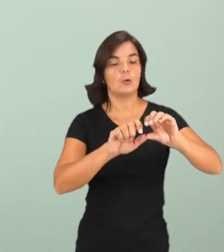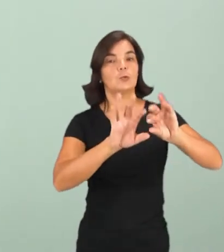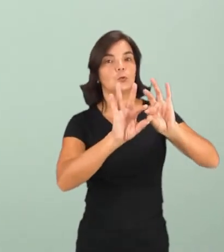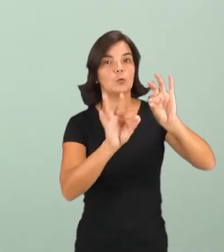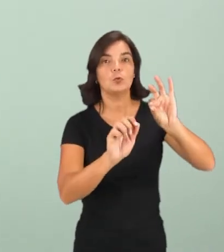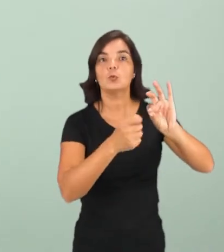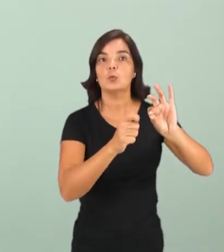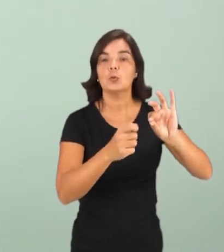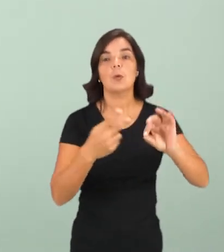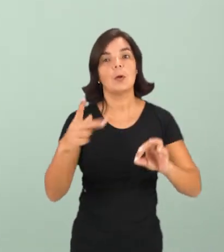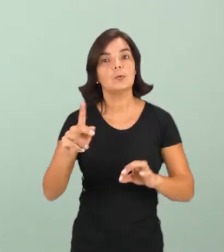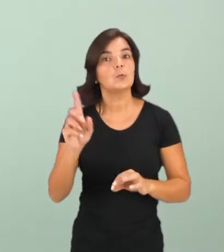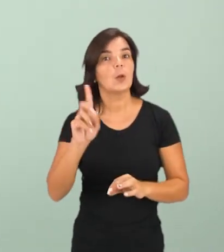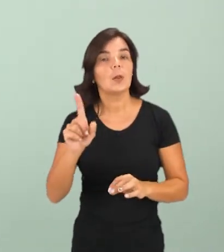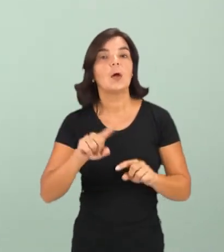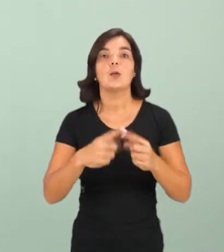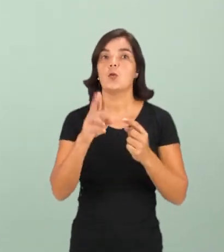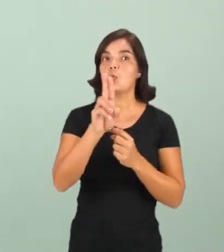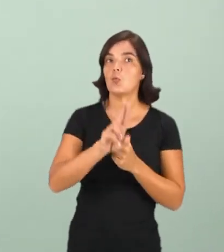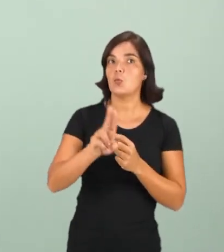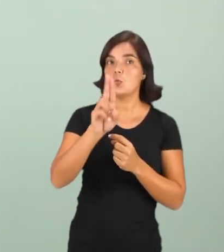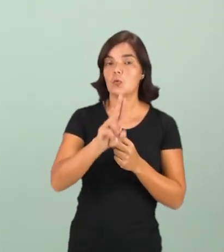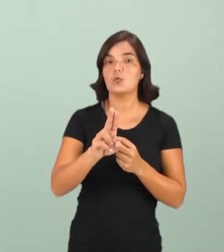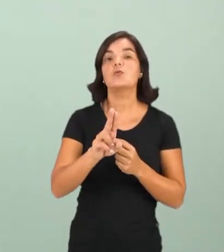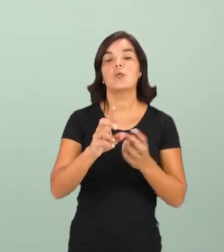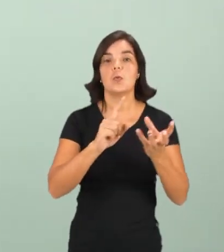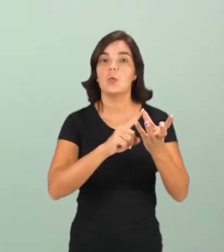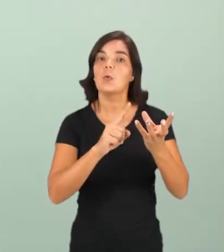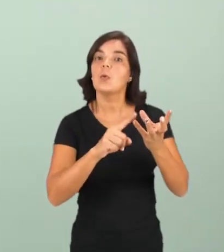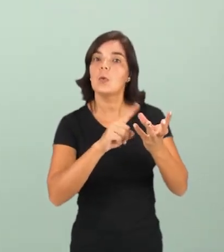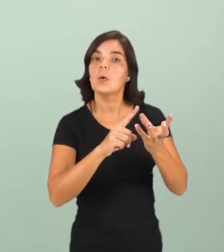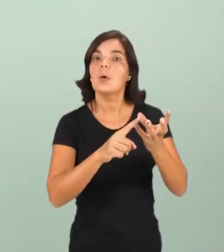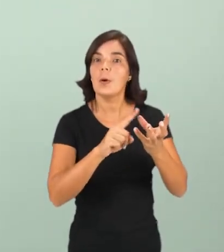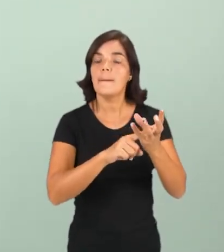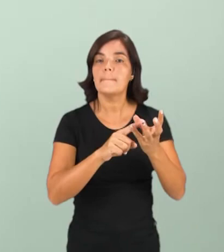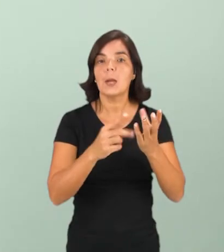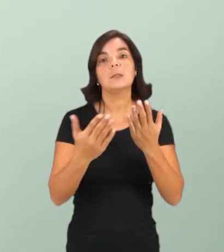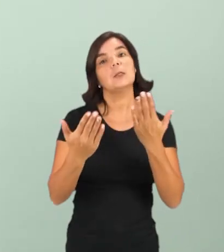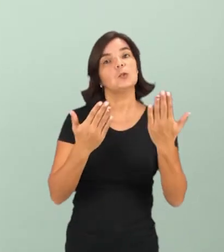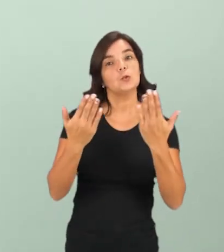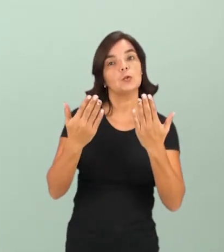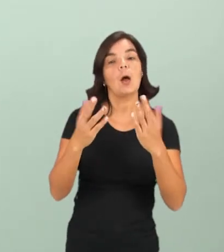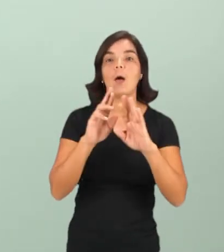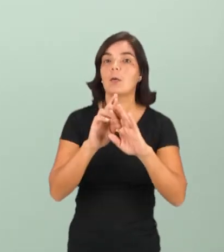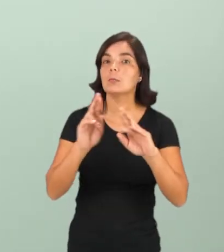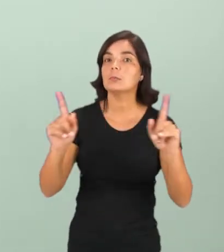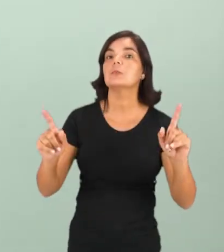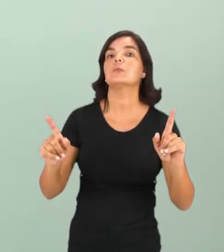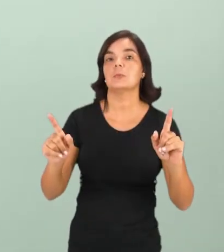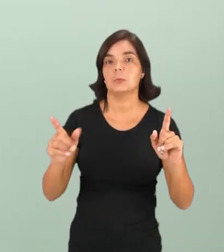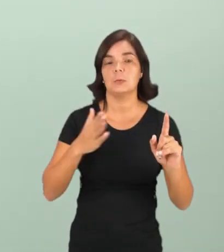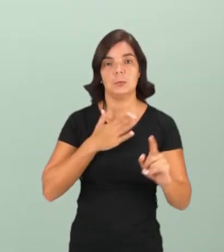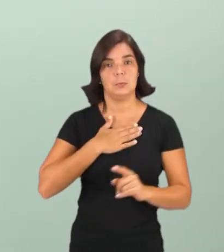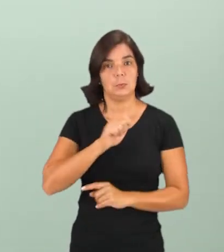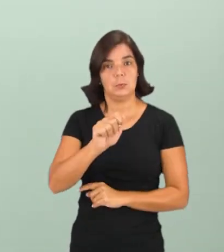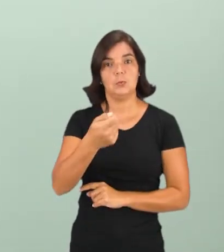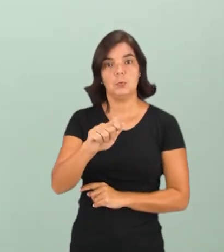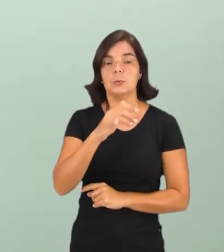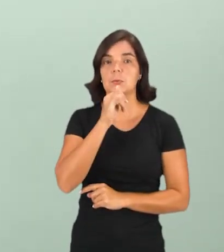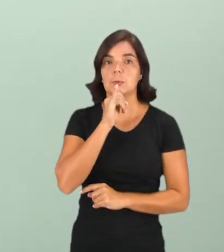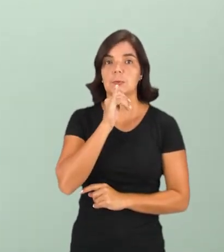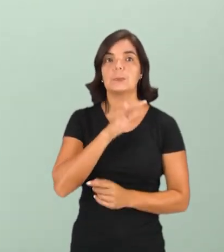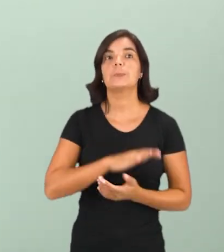as tuas não. Então, eu utilizei aí um artigo para fazer esse contraste entre a diferença das minhas chaves, é um